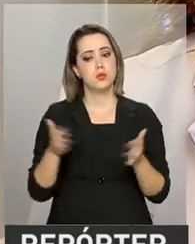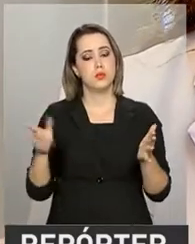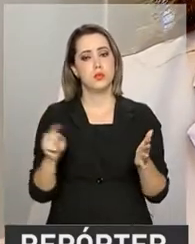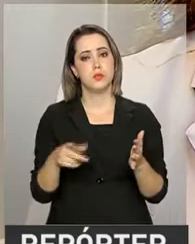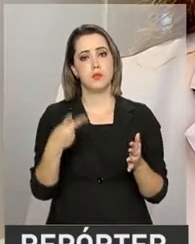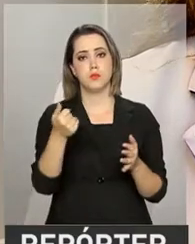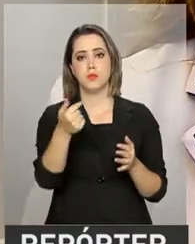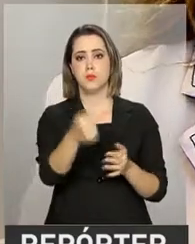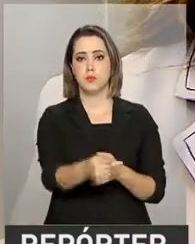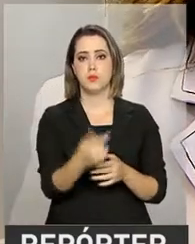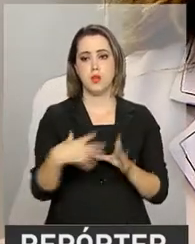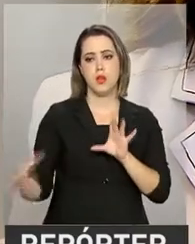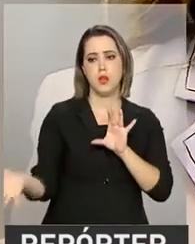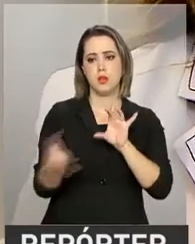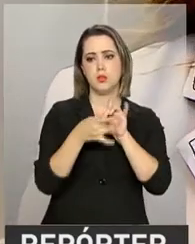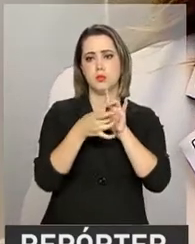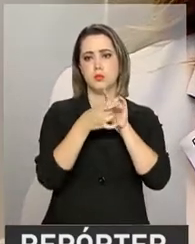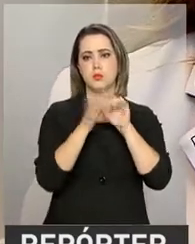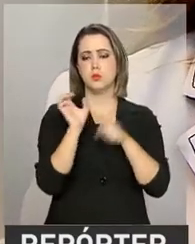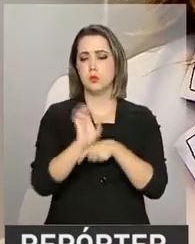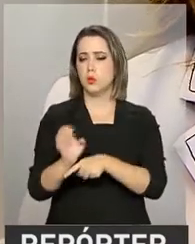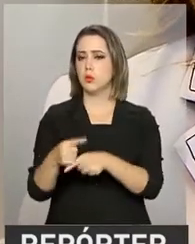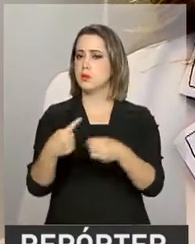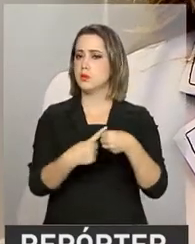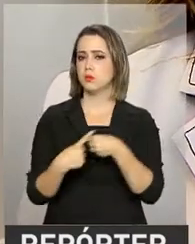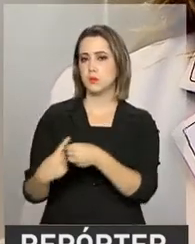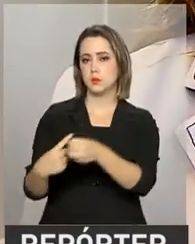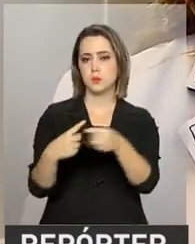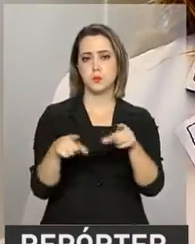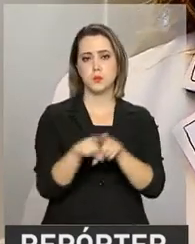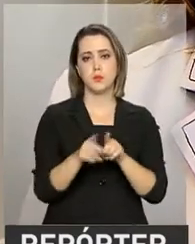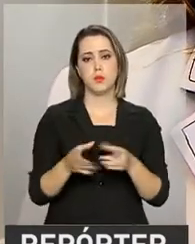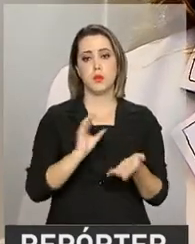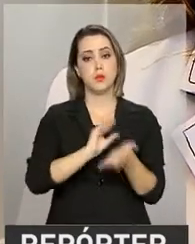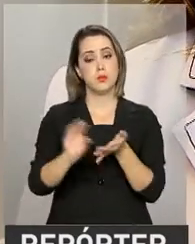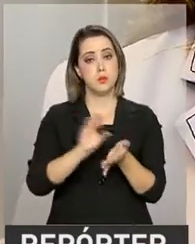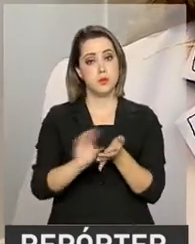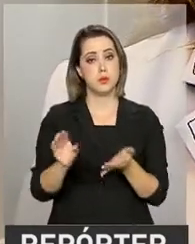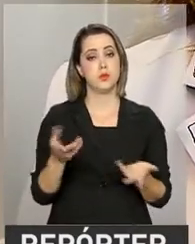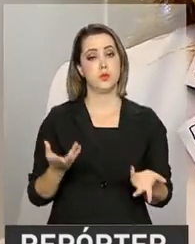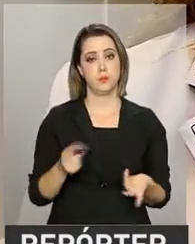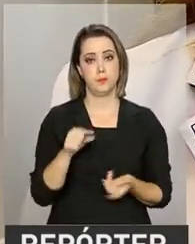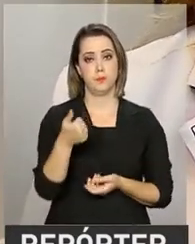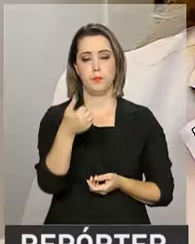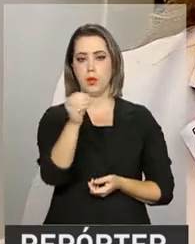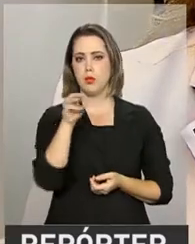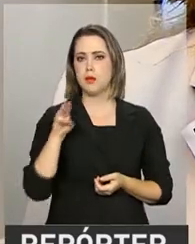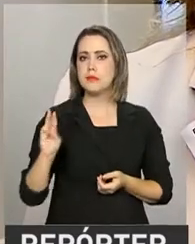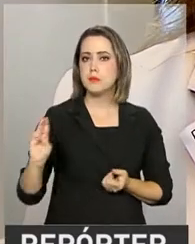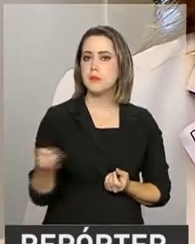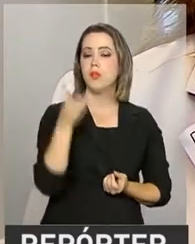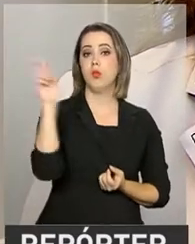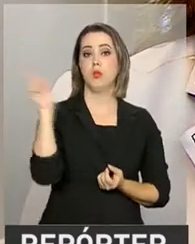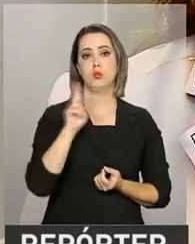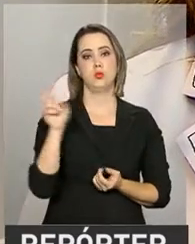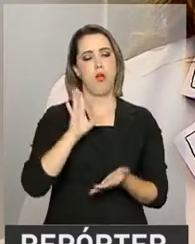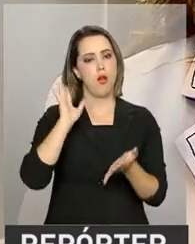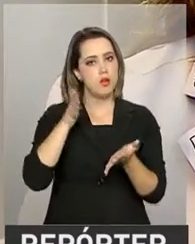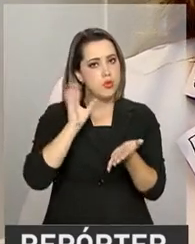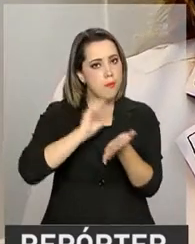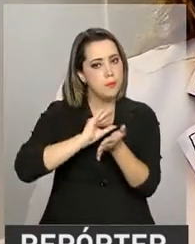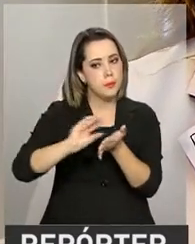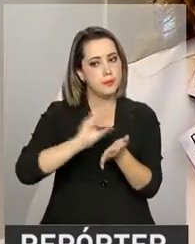2017 as parcerias com estados e municípios e os investimentos 10 milhões de reais serão aplicados